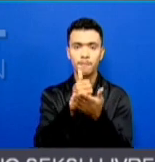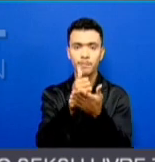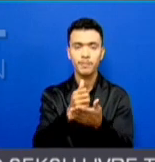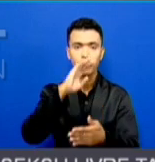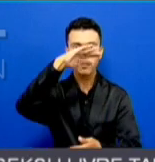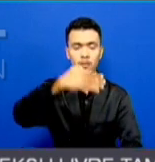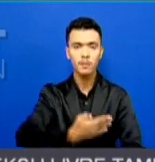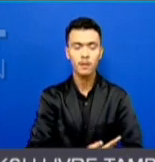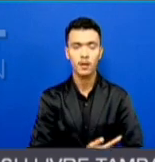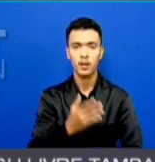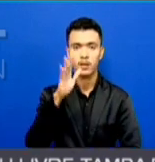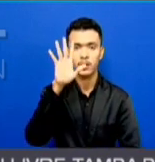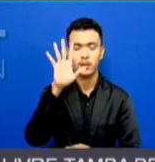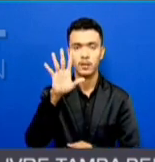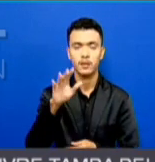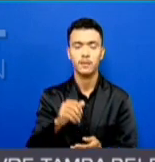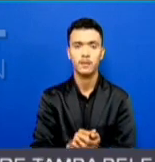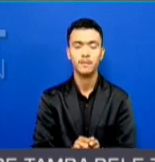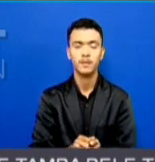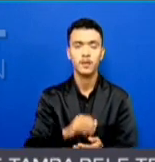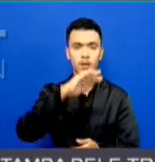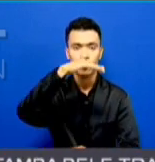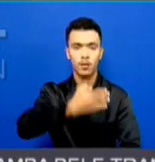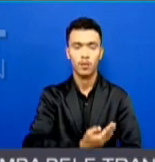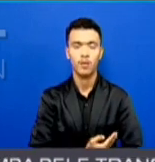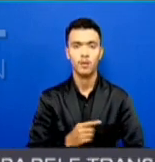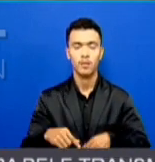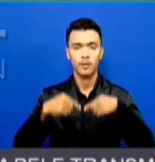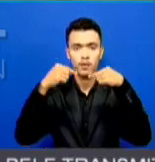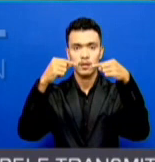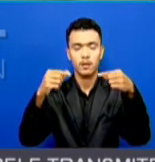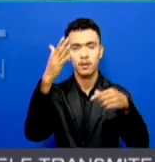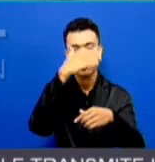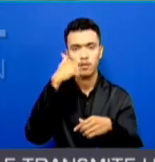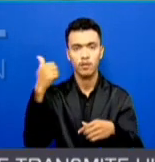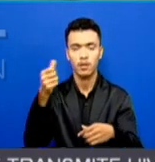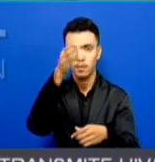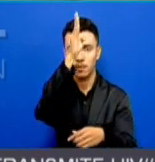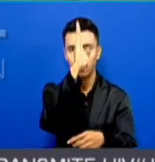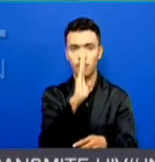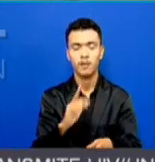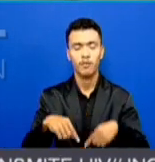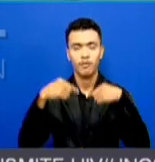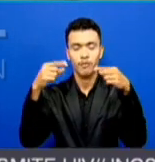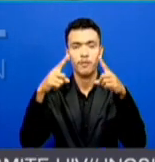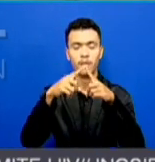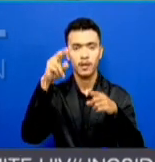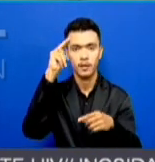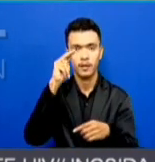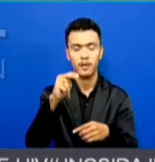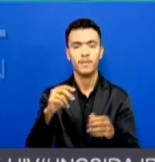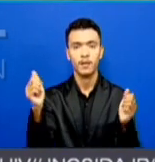uang naing lima, basa uang magnudar presente furak nebe, maroma kofrese bania,